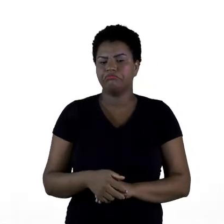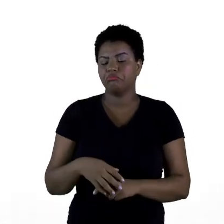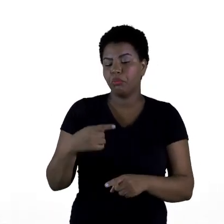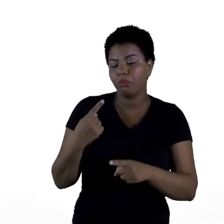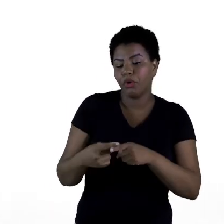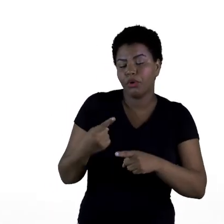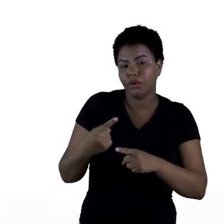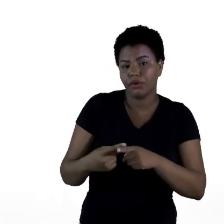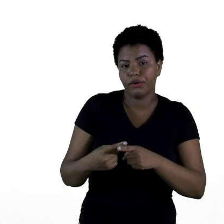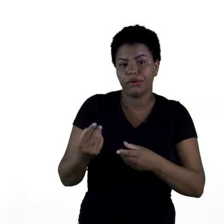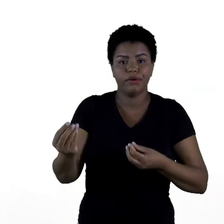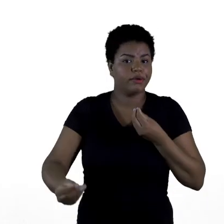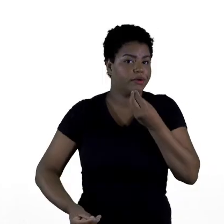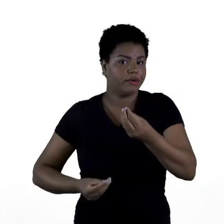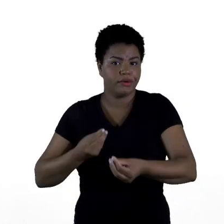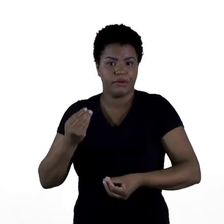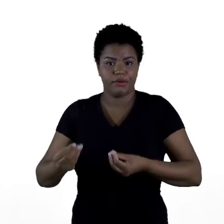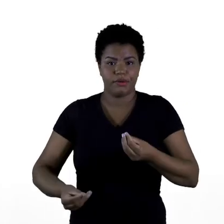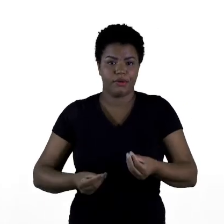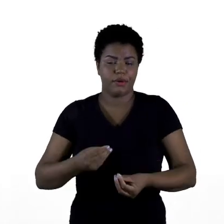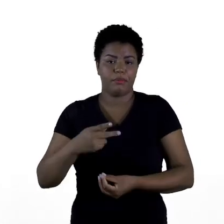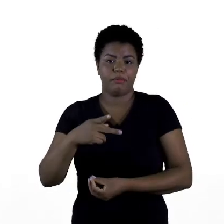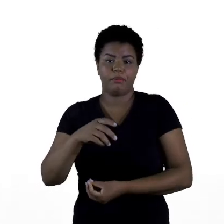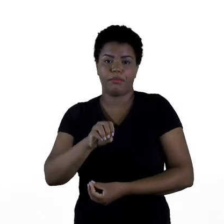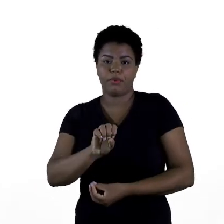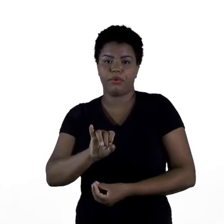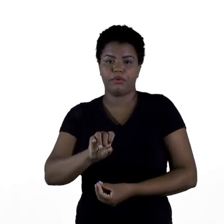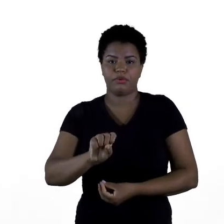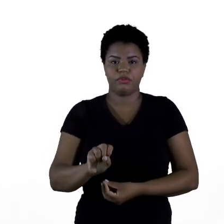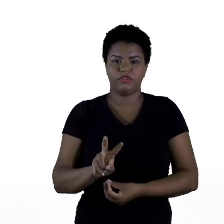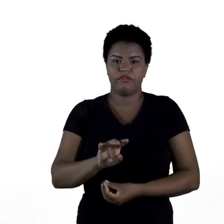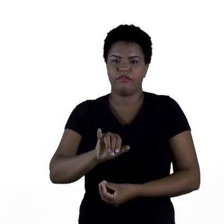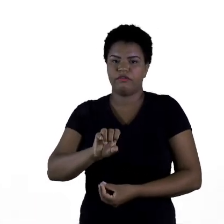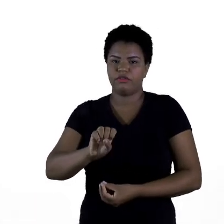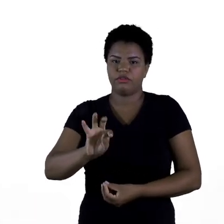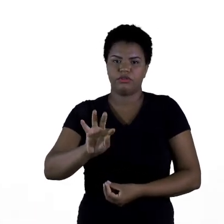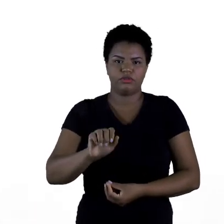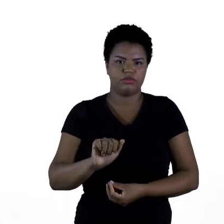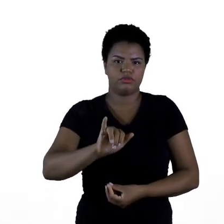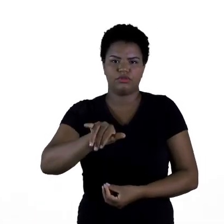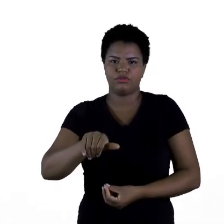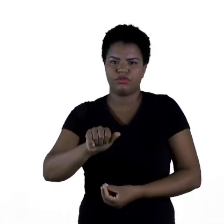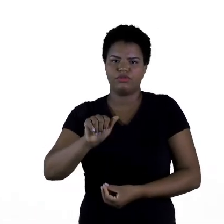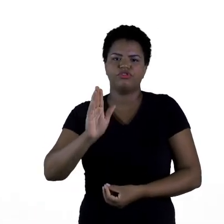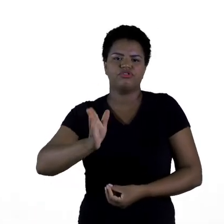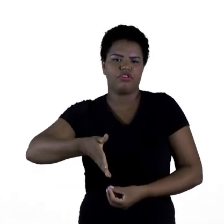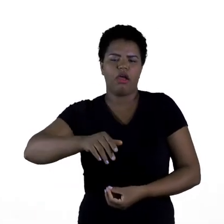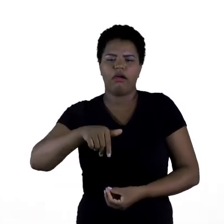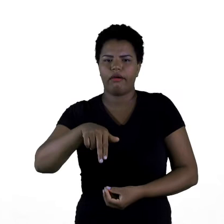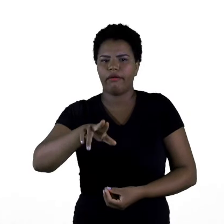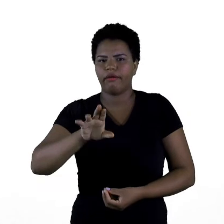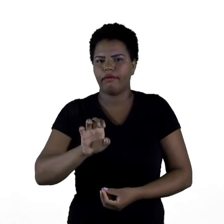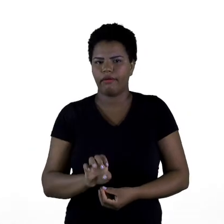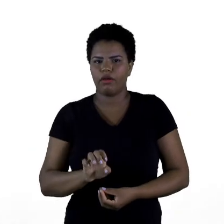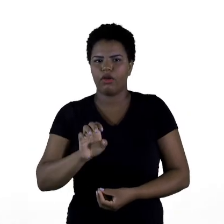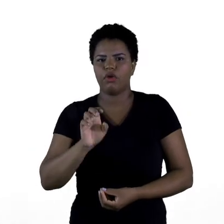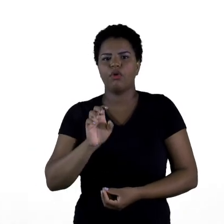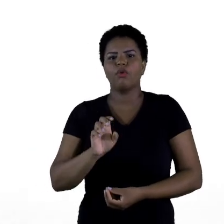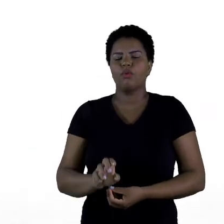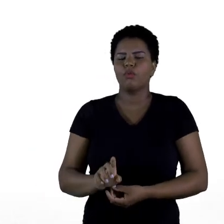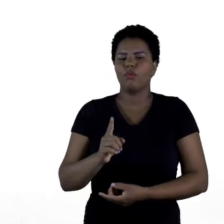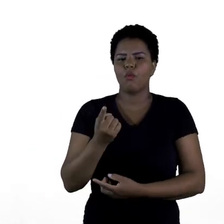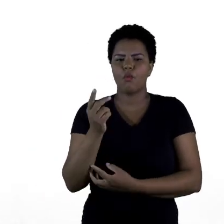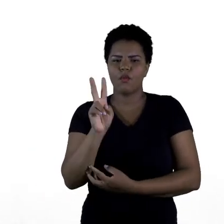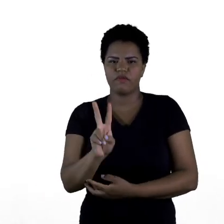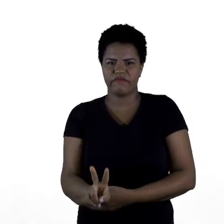Porque, como, pois, visto, já que, uma vez que. Olha os exemplos.